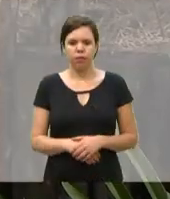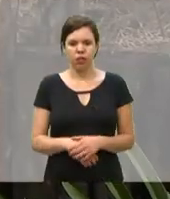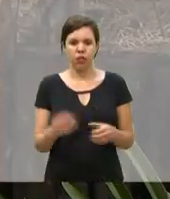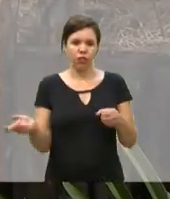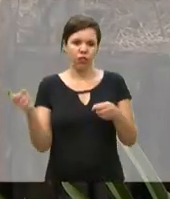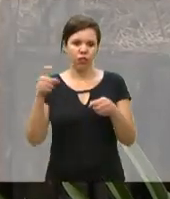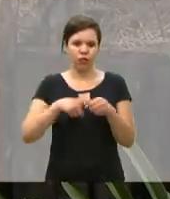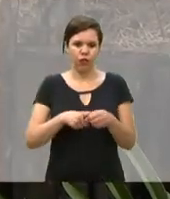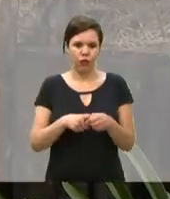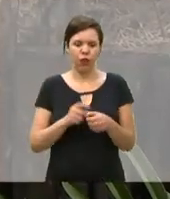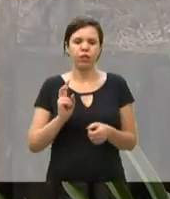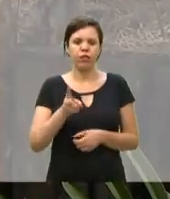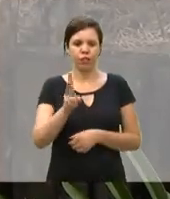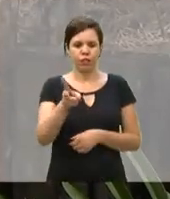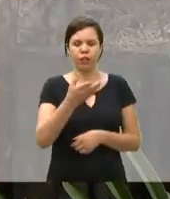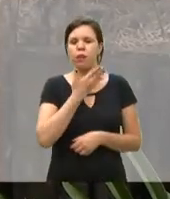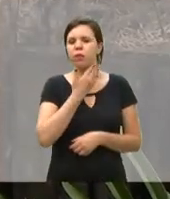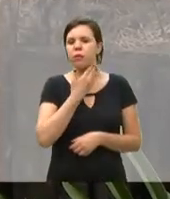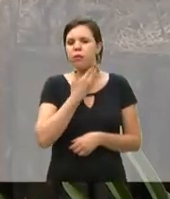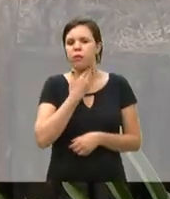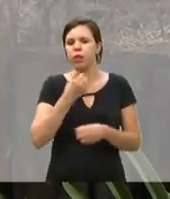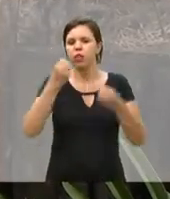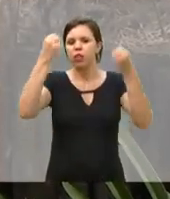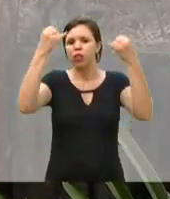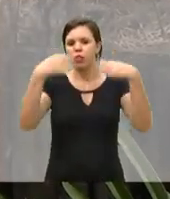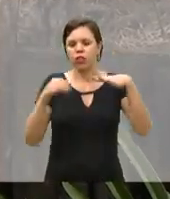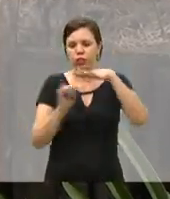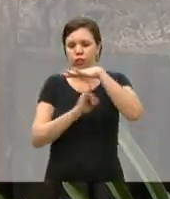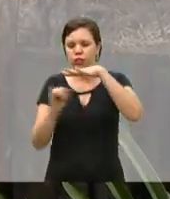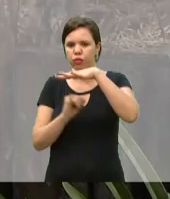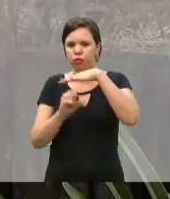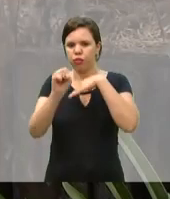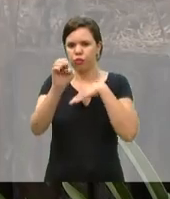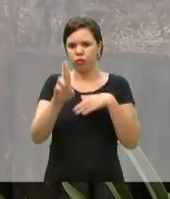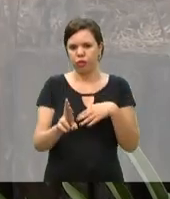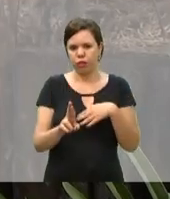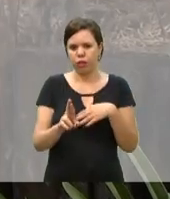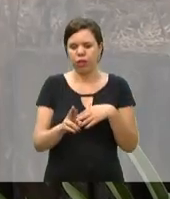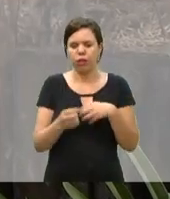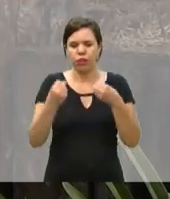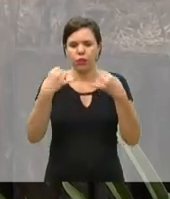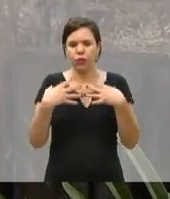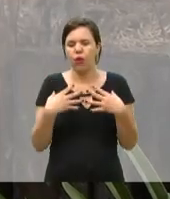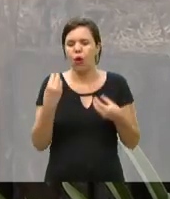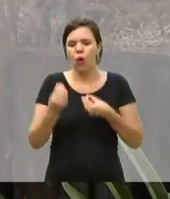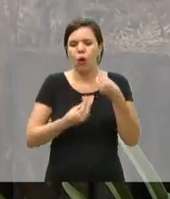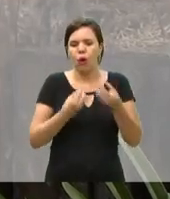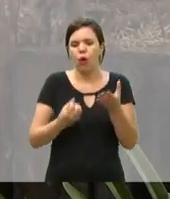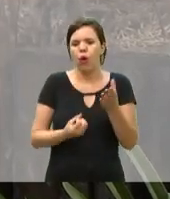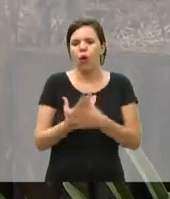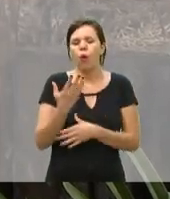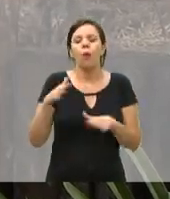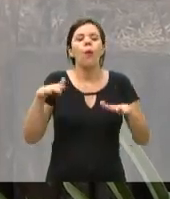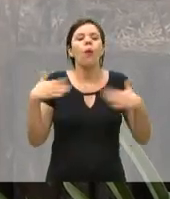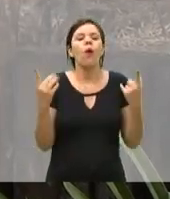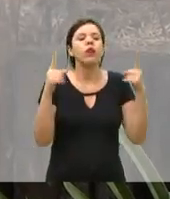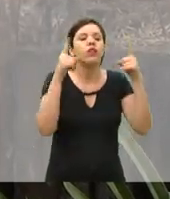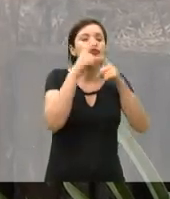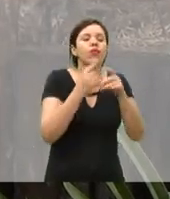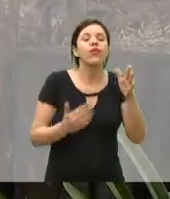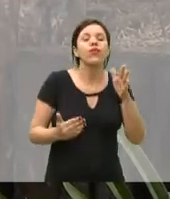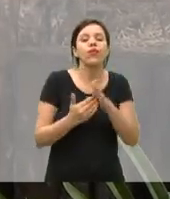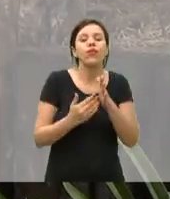Estamos de volta, vamos continuar conversando sobre a história do Instituto Ser. A gente falou de como nasceu, quais são os desafios que vocês